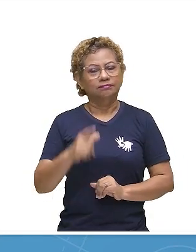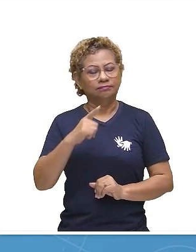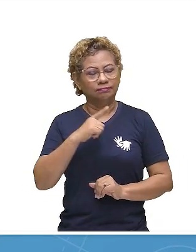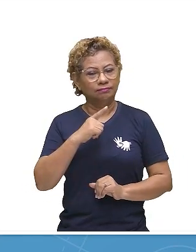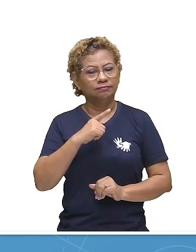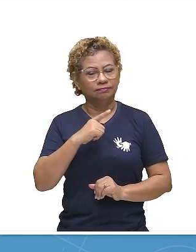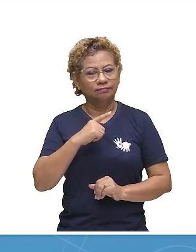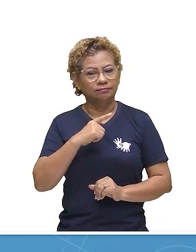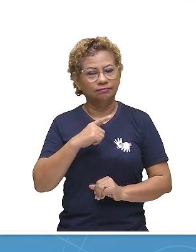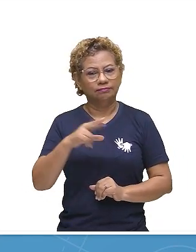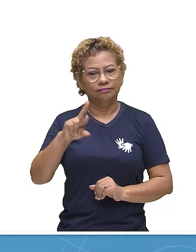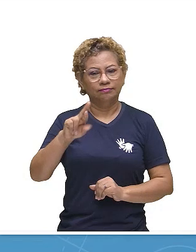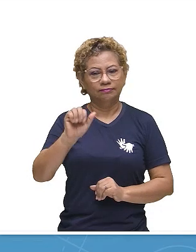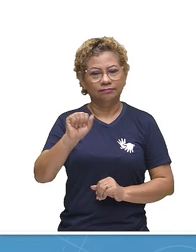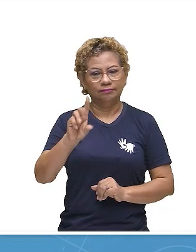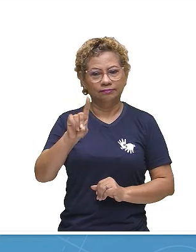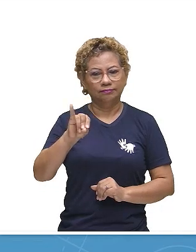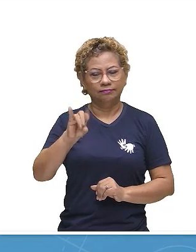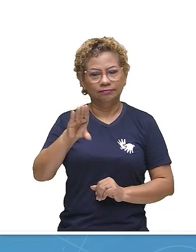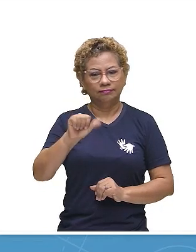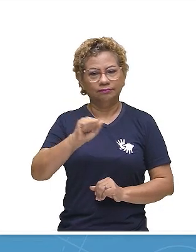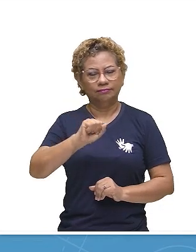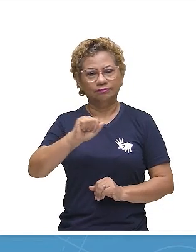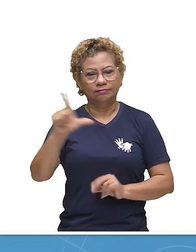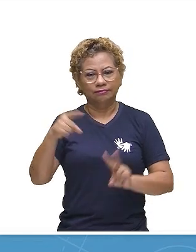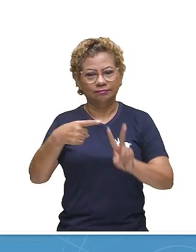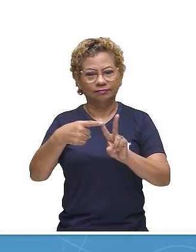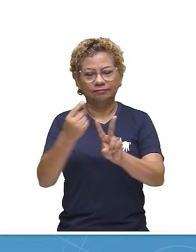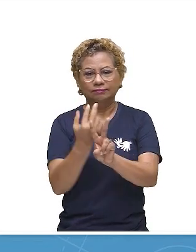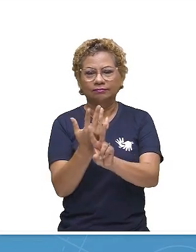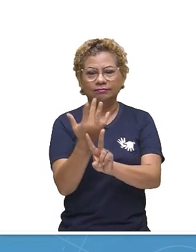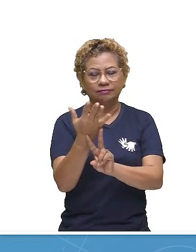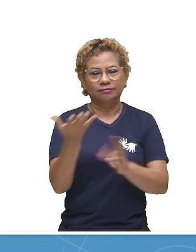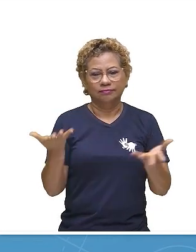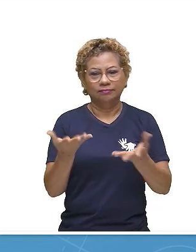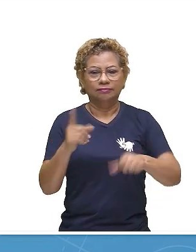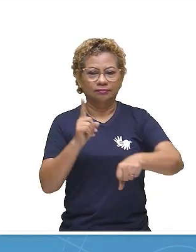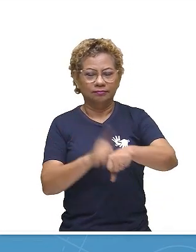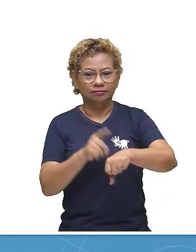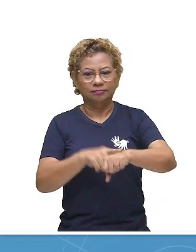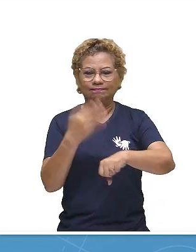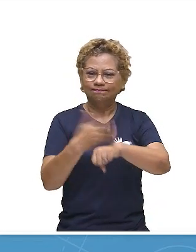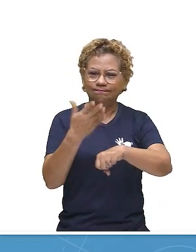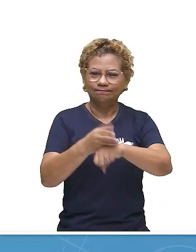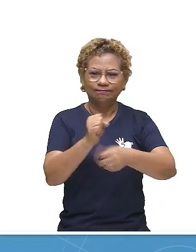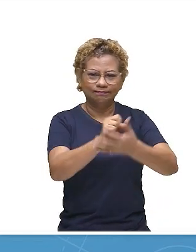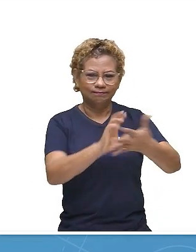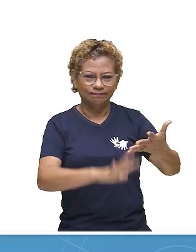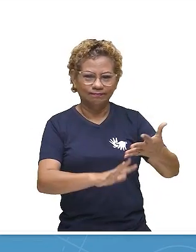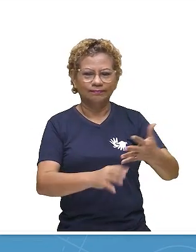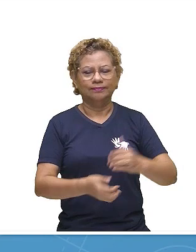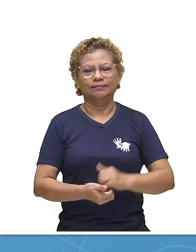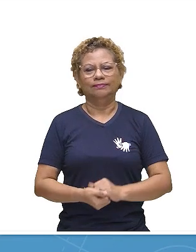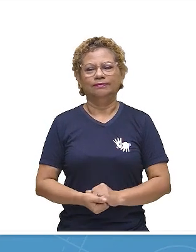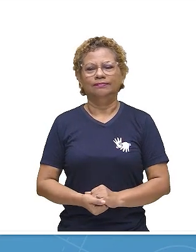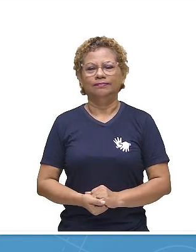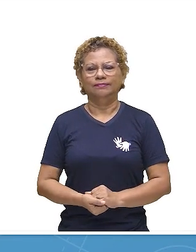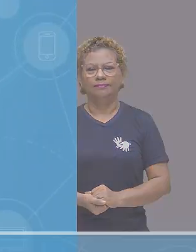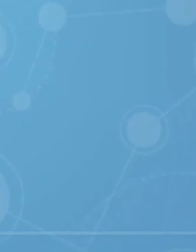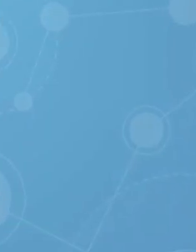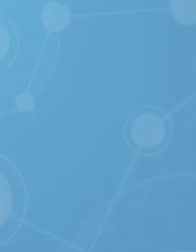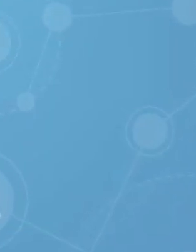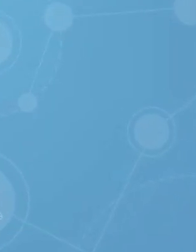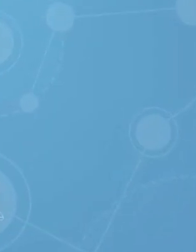radicais, chegou o momento de você colocar em prática essa habilidade. É o momento da nossa dinâmica local interativa.